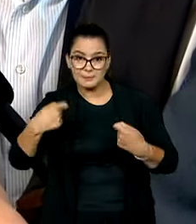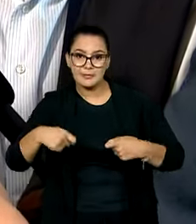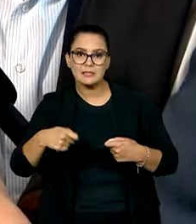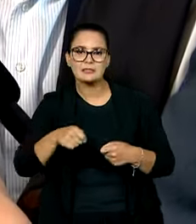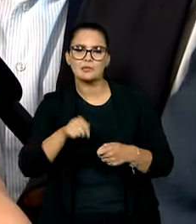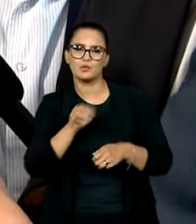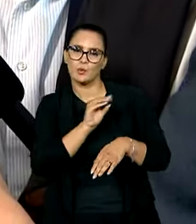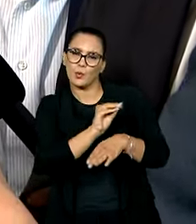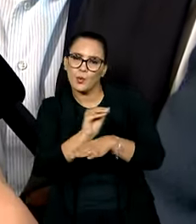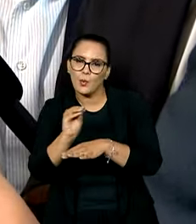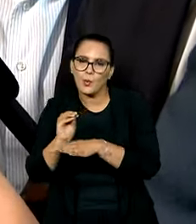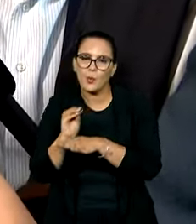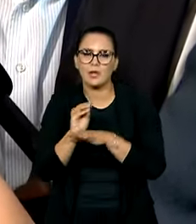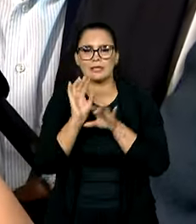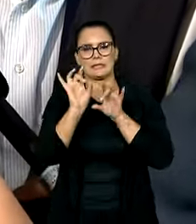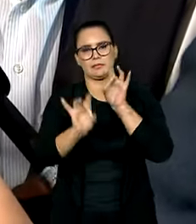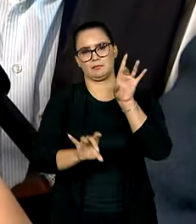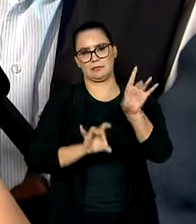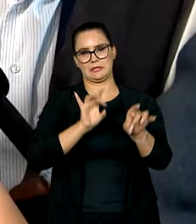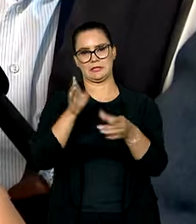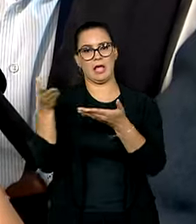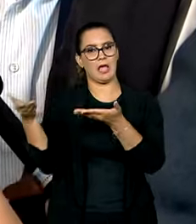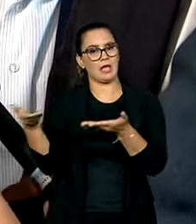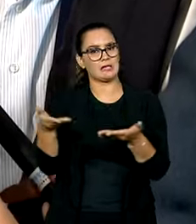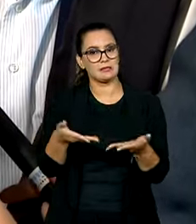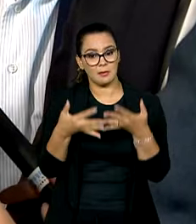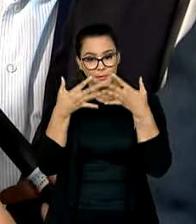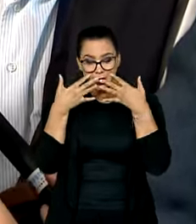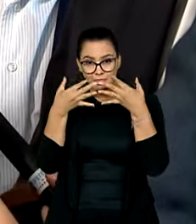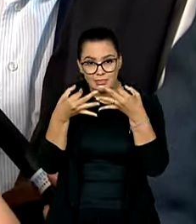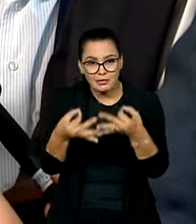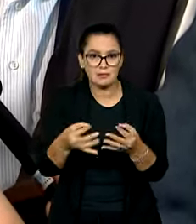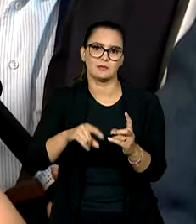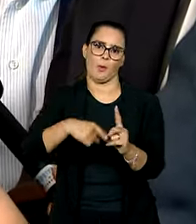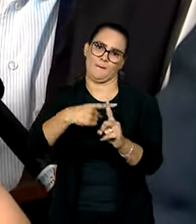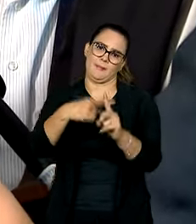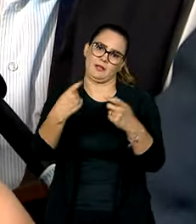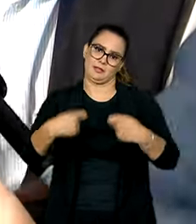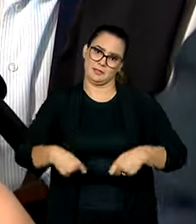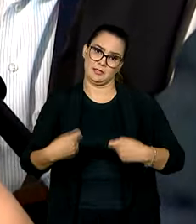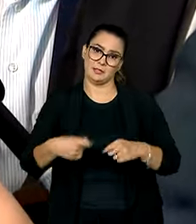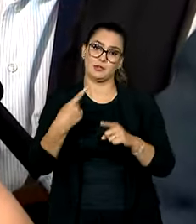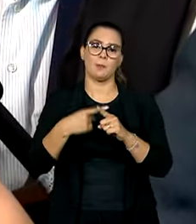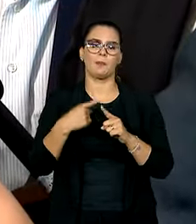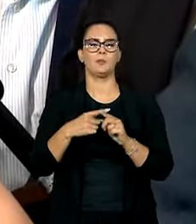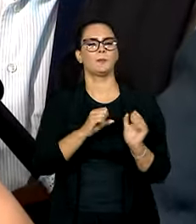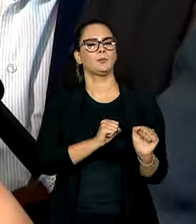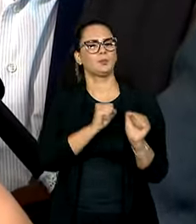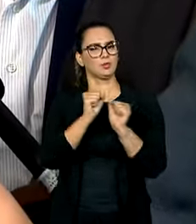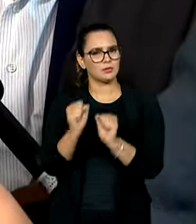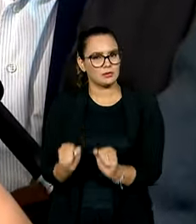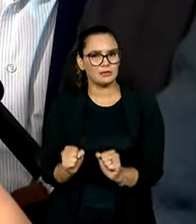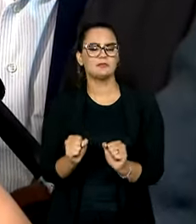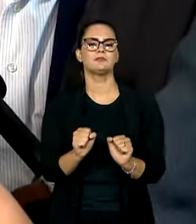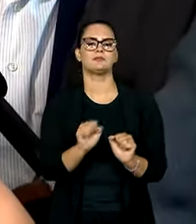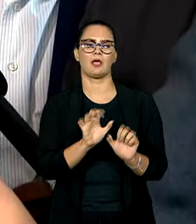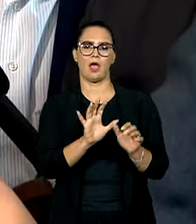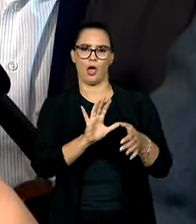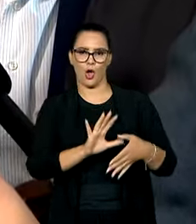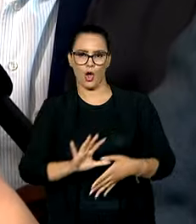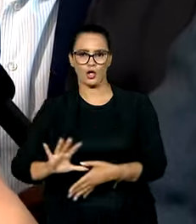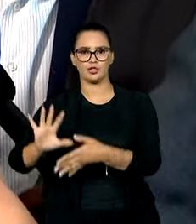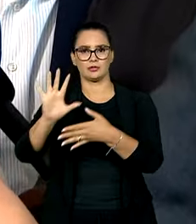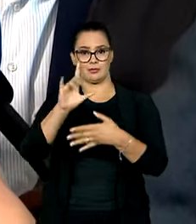um cuidado mais especial, precisa receber um pouco mais de atenção, porque dado o grande potencial que esse continente possui,